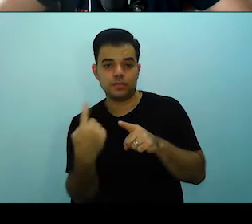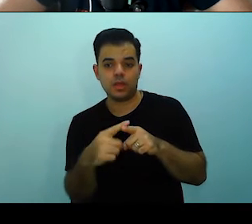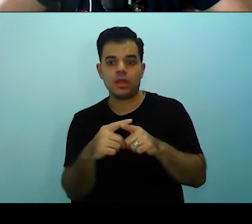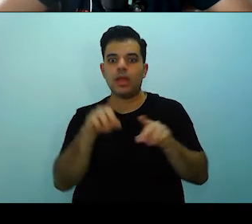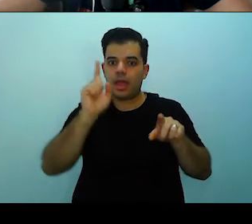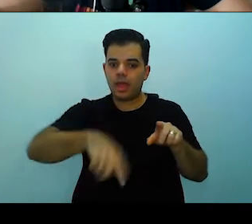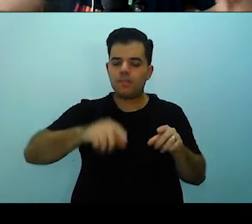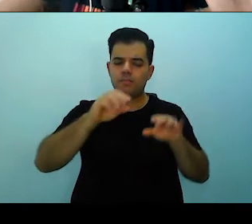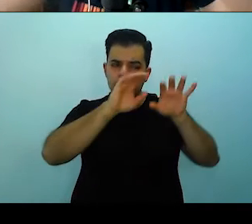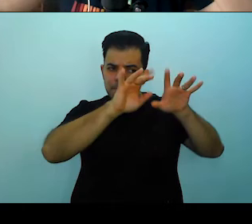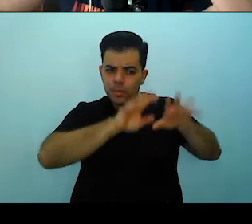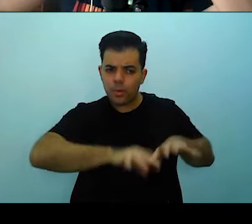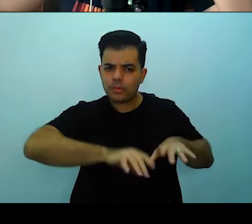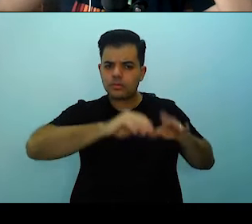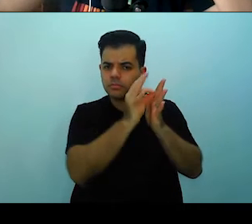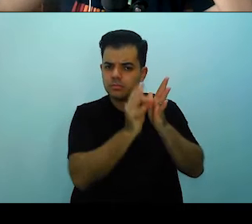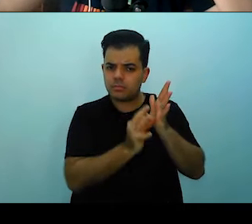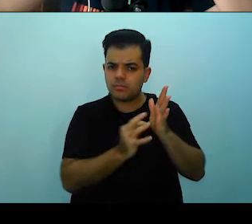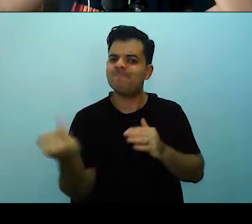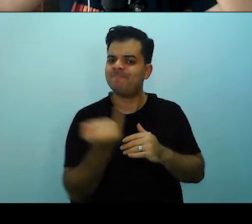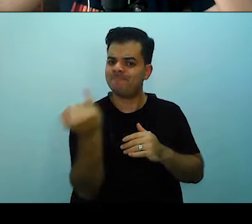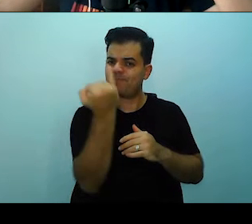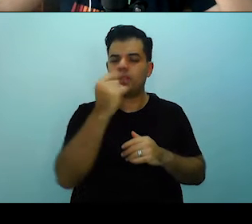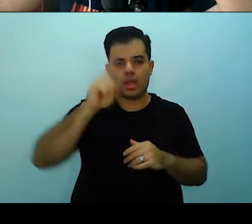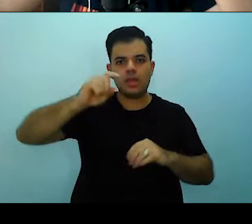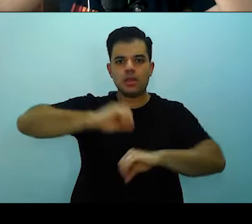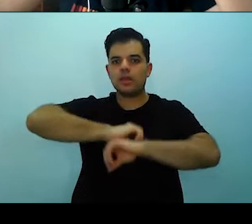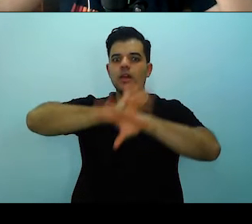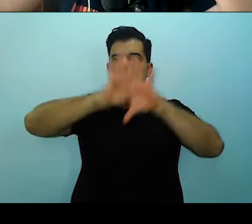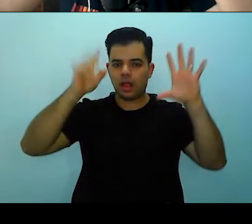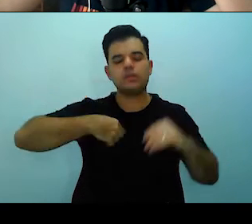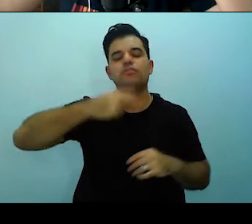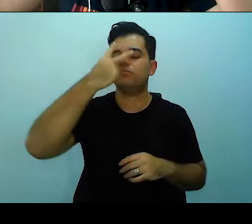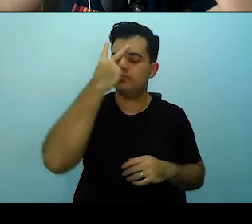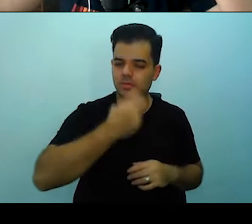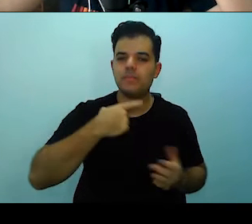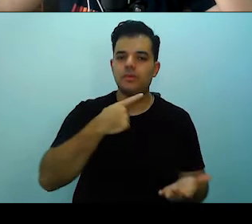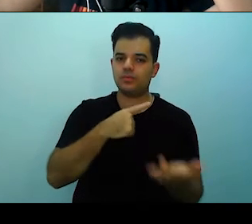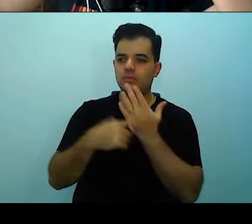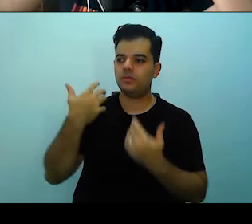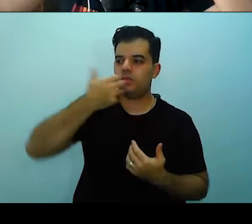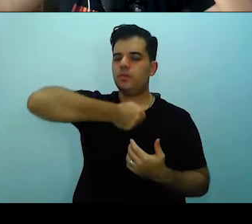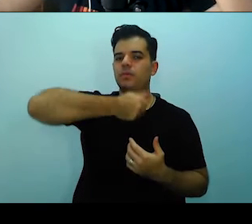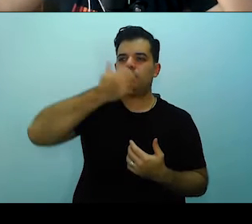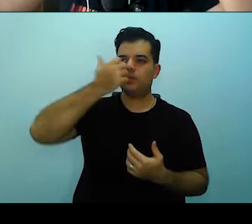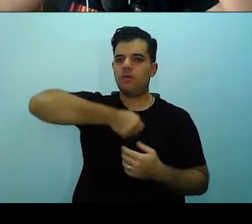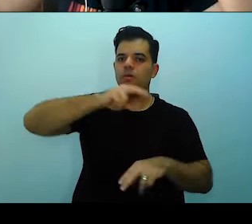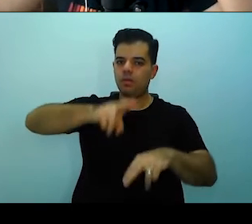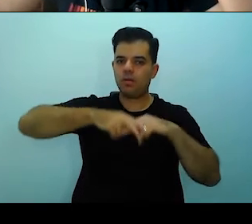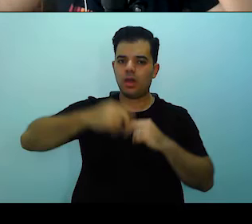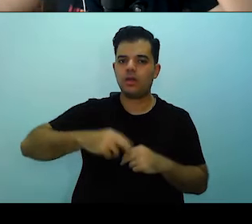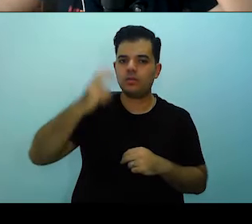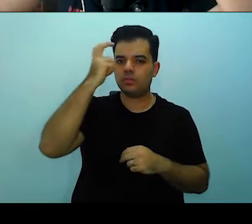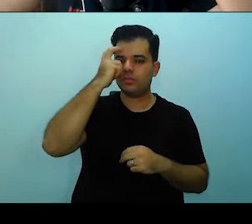tão importante para mim. Acho que de cara já fica claro, né? Eu, como pessoa cega, fui salva muitas vezes por esse conhecimento.